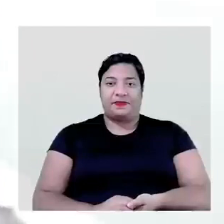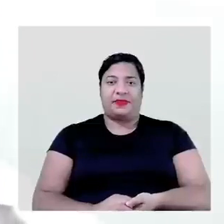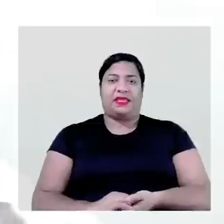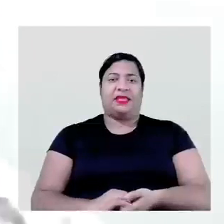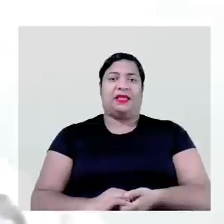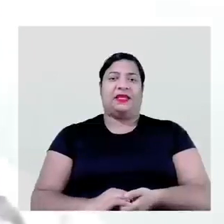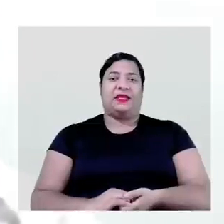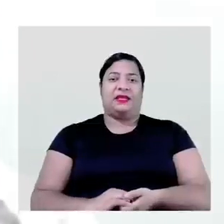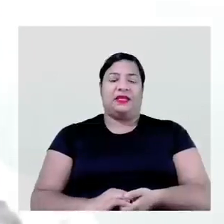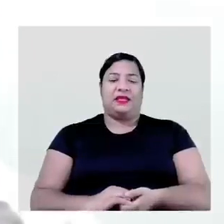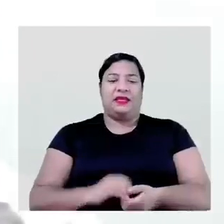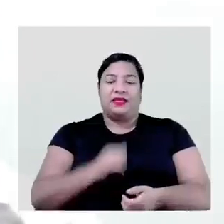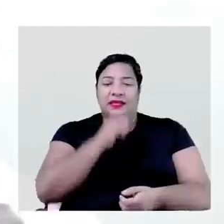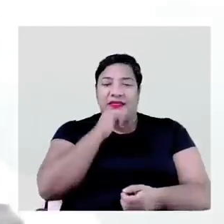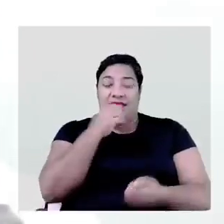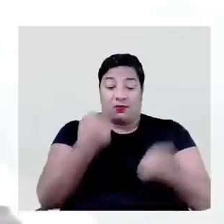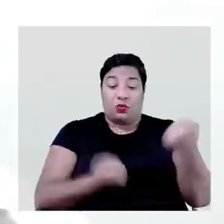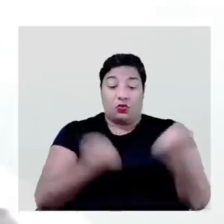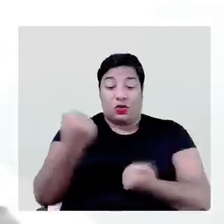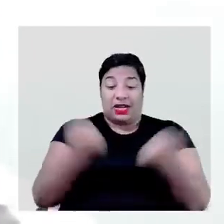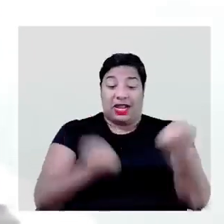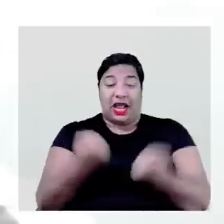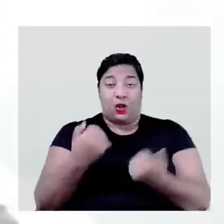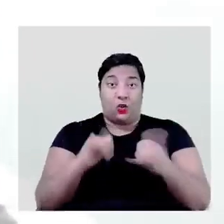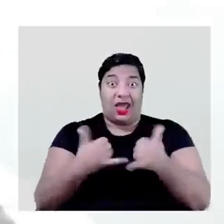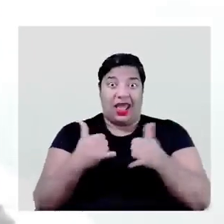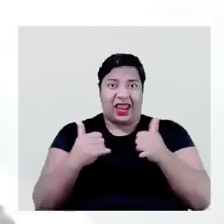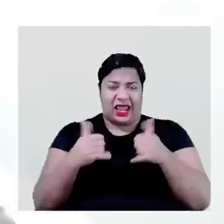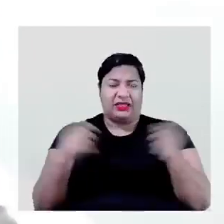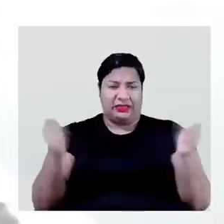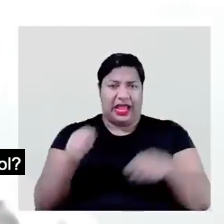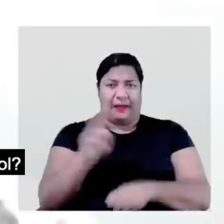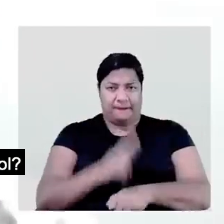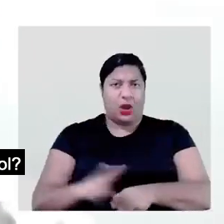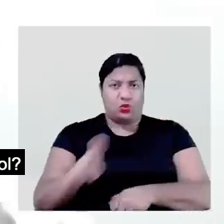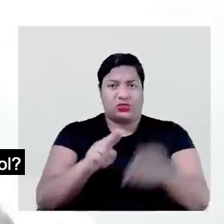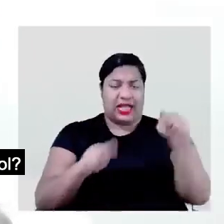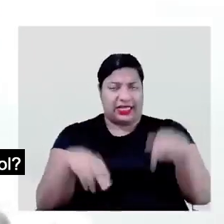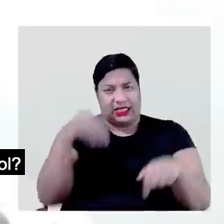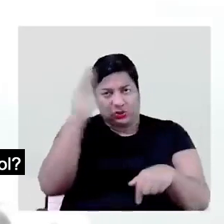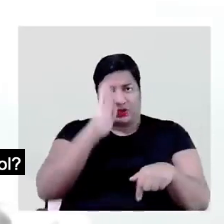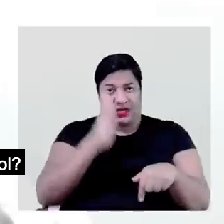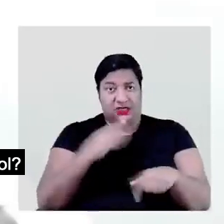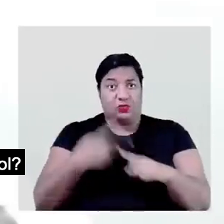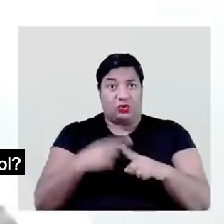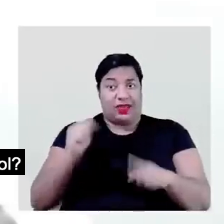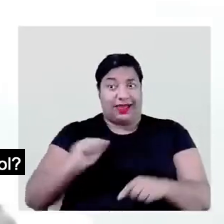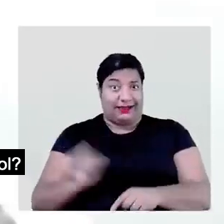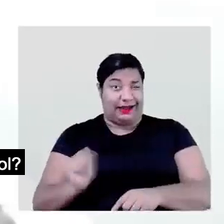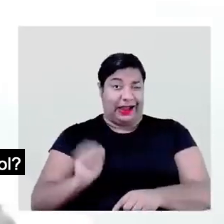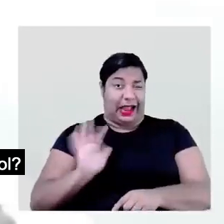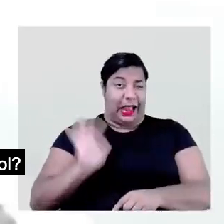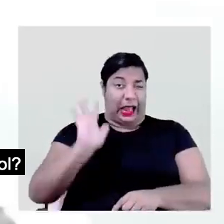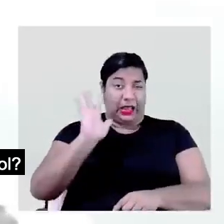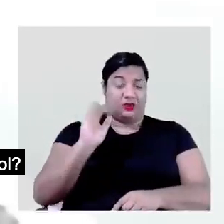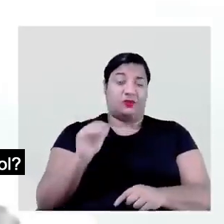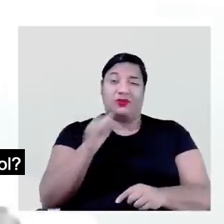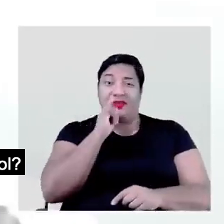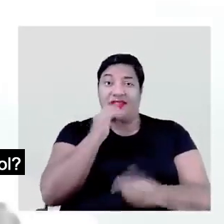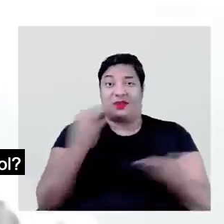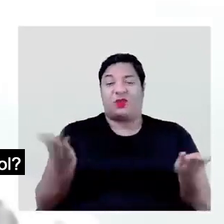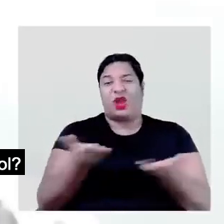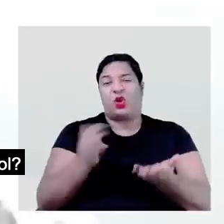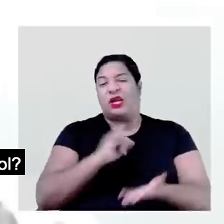carro elétrico no Brasil, tendo em vista seu custo elevado? No atual cenário, considerando a matriz energética